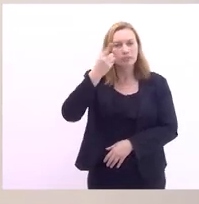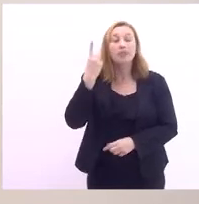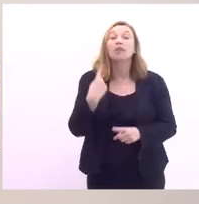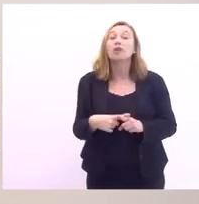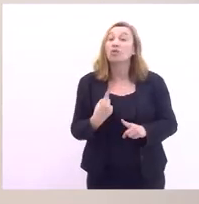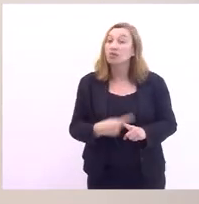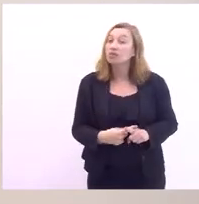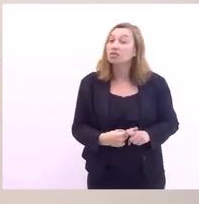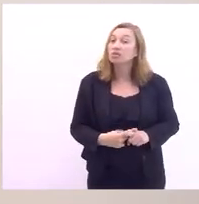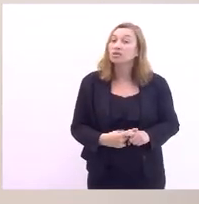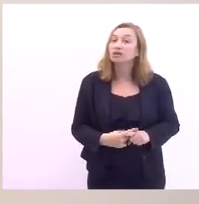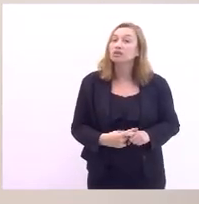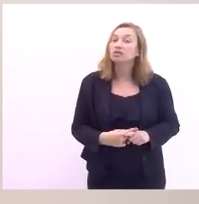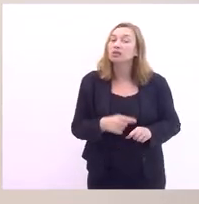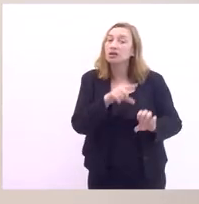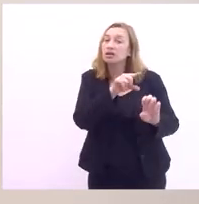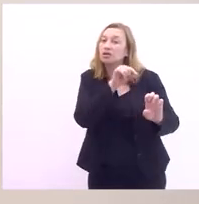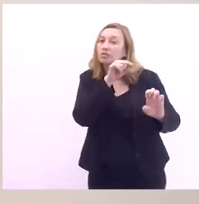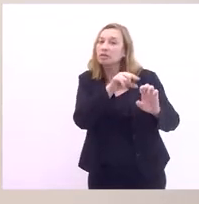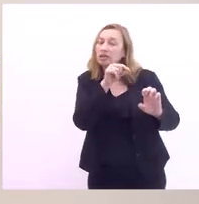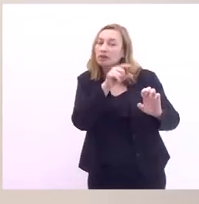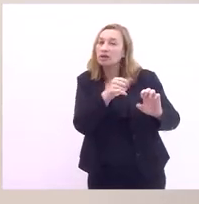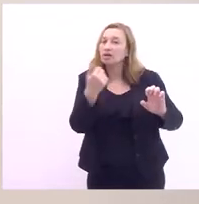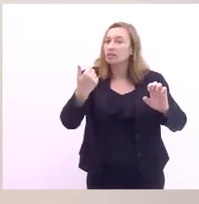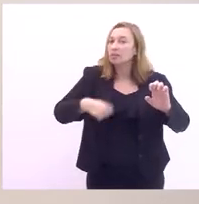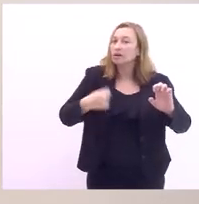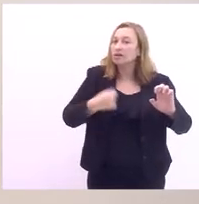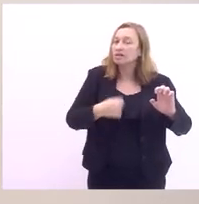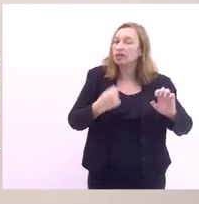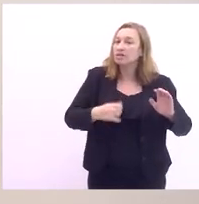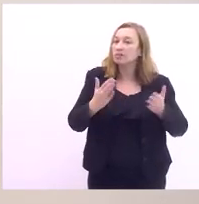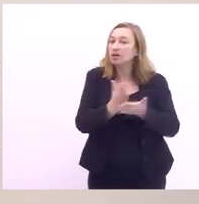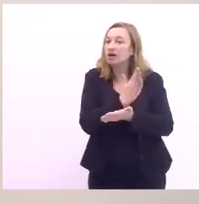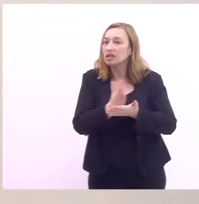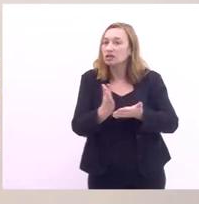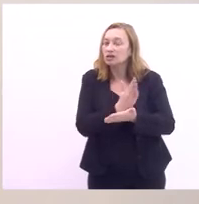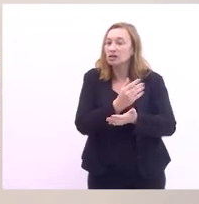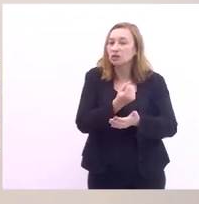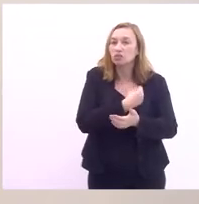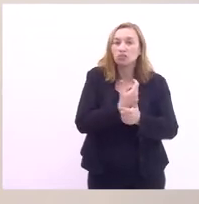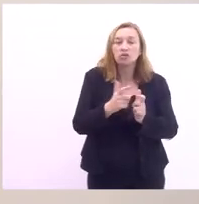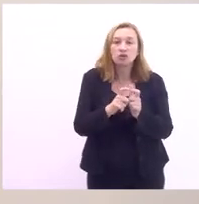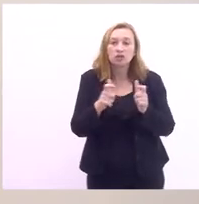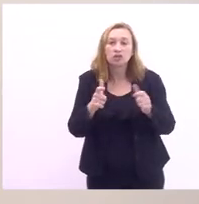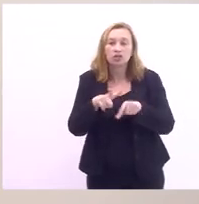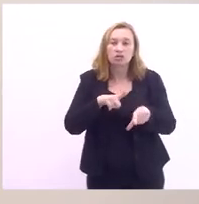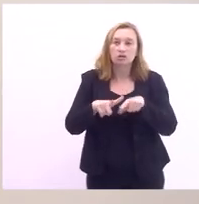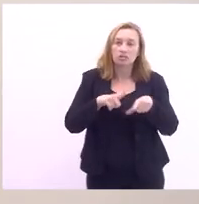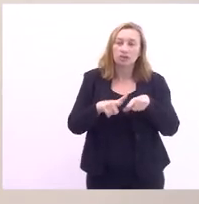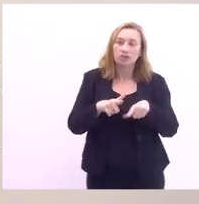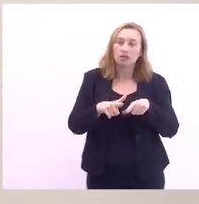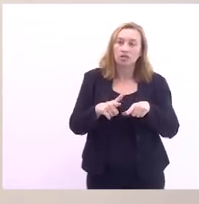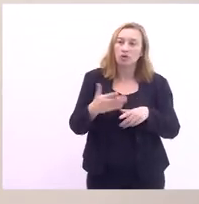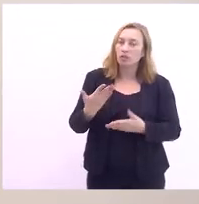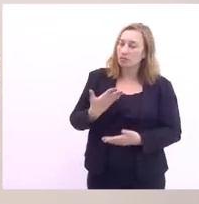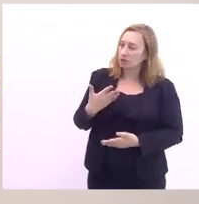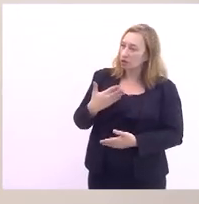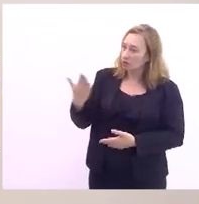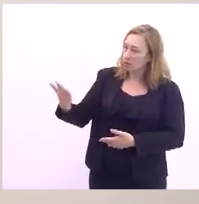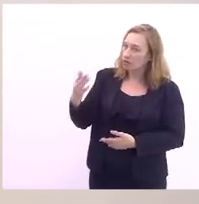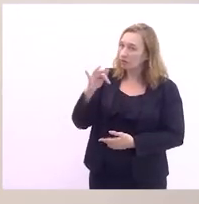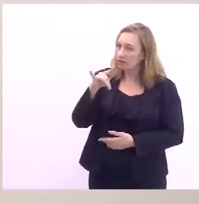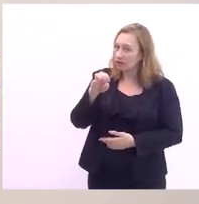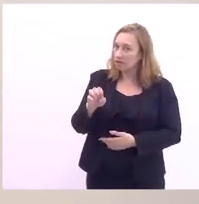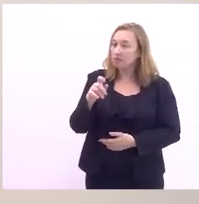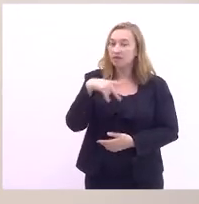porque, para empreendermos, nós necessitamos de, muitas das vezes, aumento de carga. O nobre concidadão Felipe